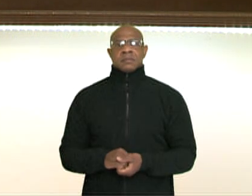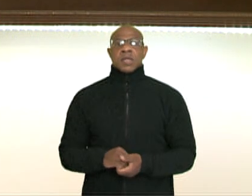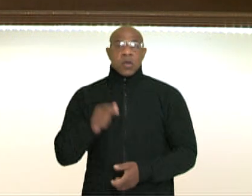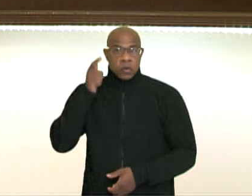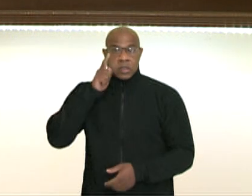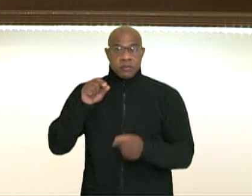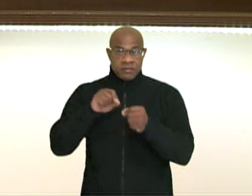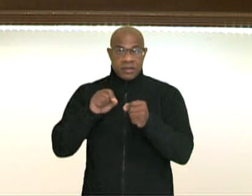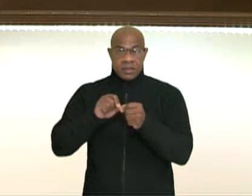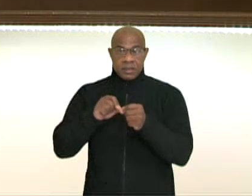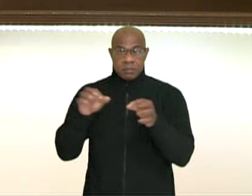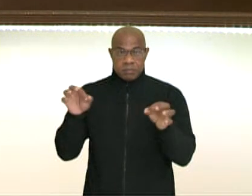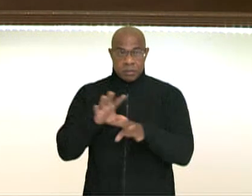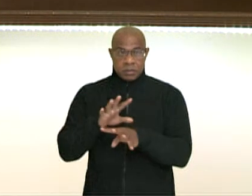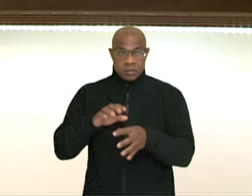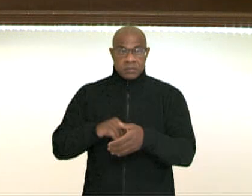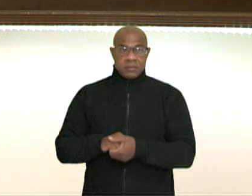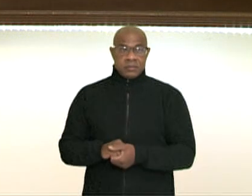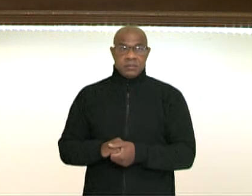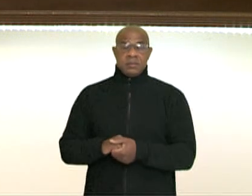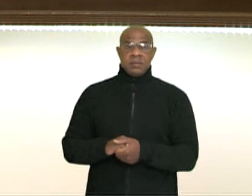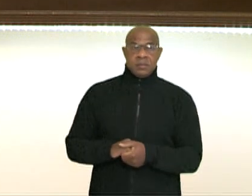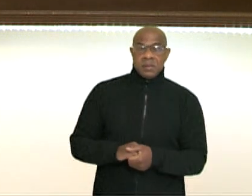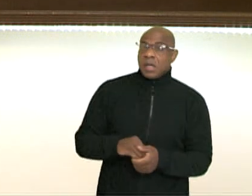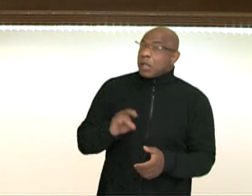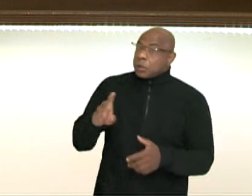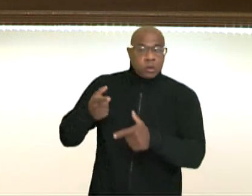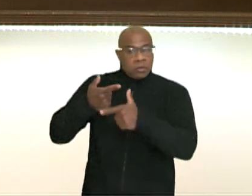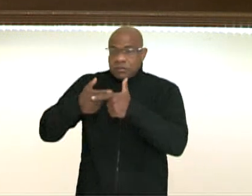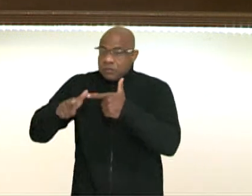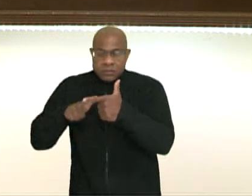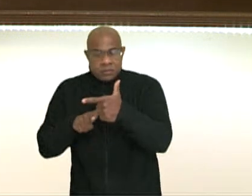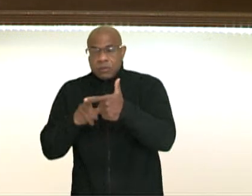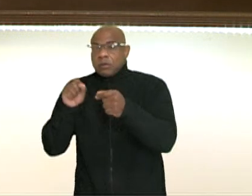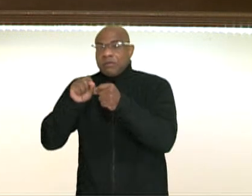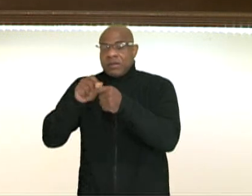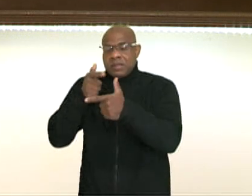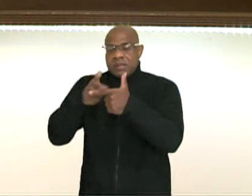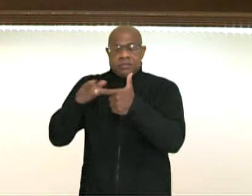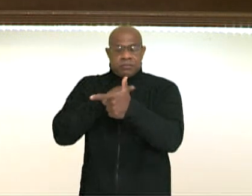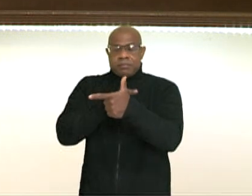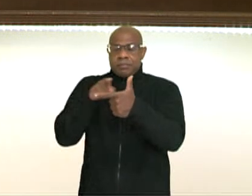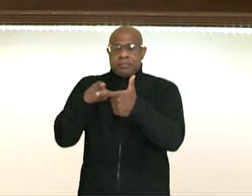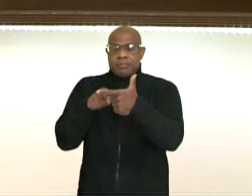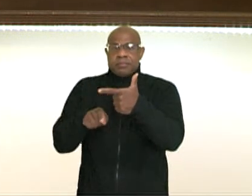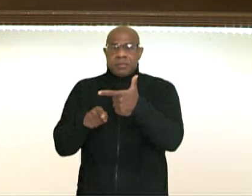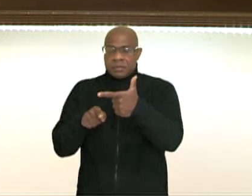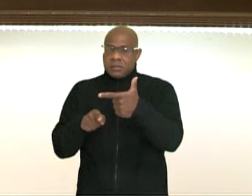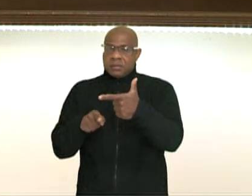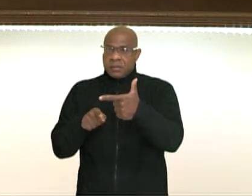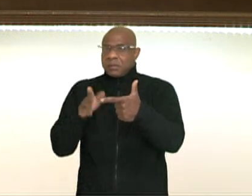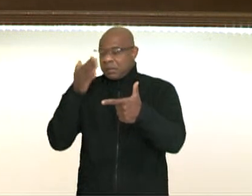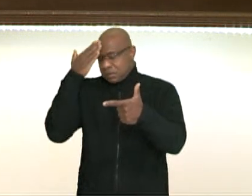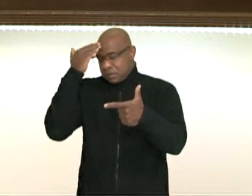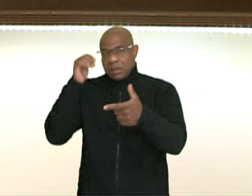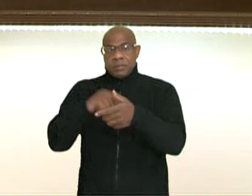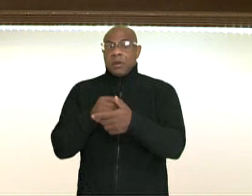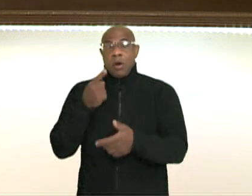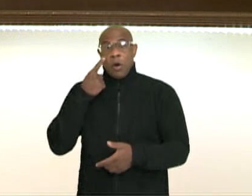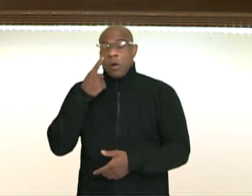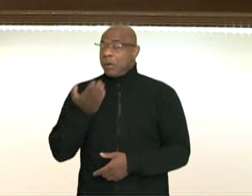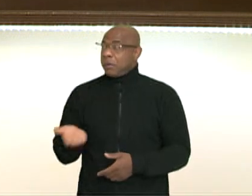Conseguiu fazer na facilidade? É só dividir, né, gente? E você manja a divisão, não manja? Vamos